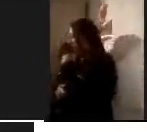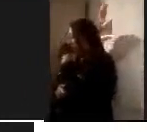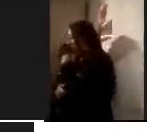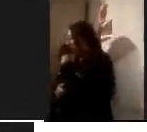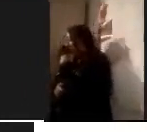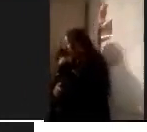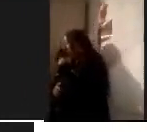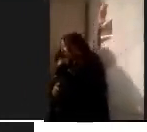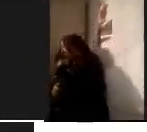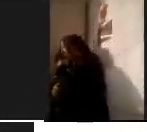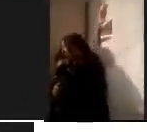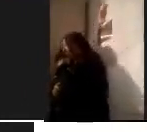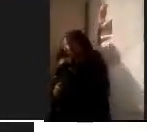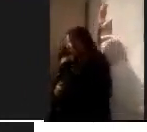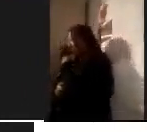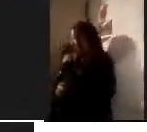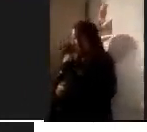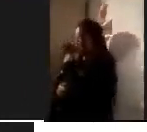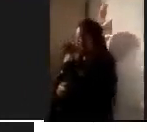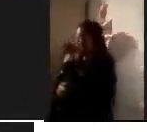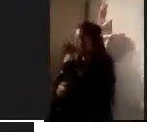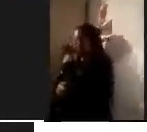né? Então, quando for